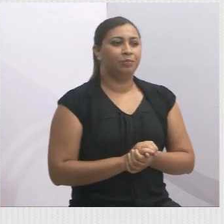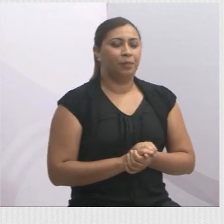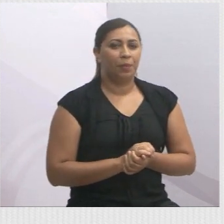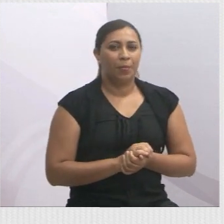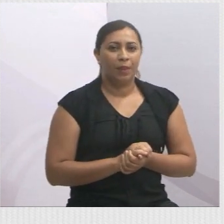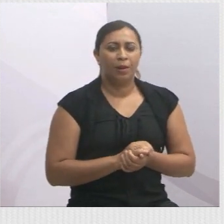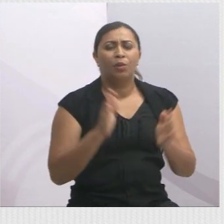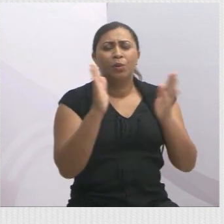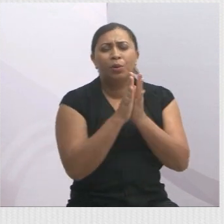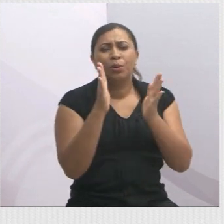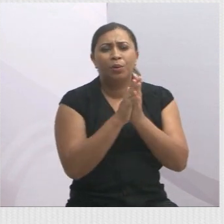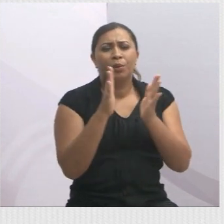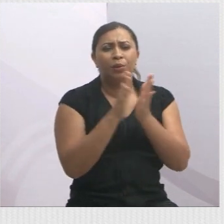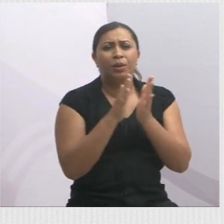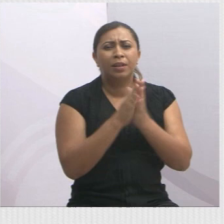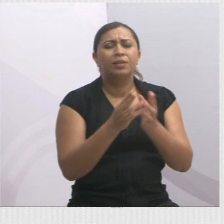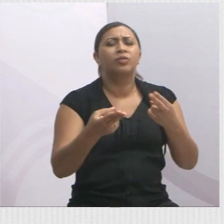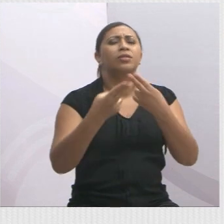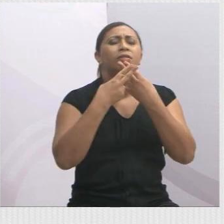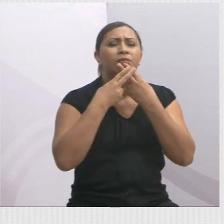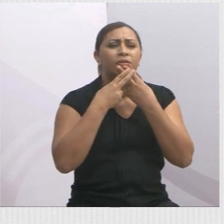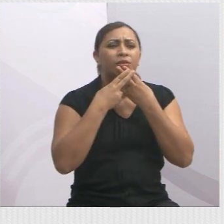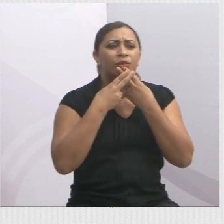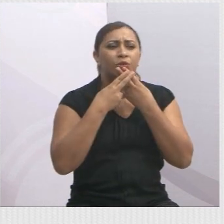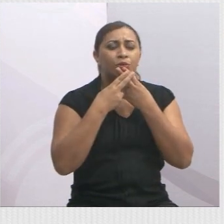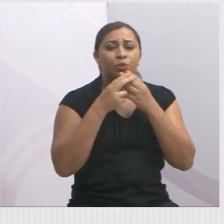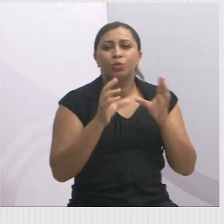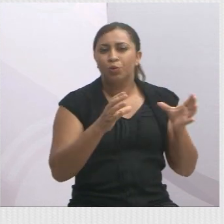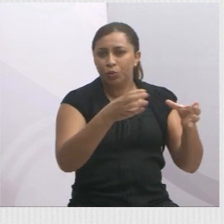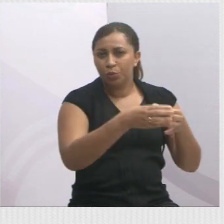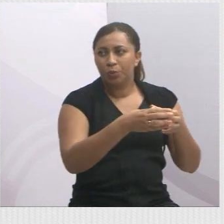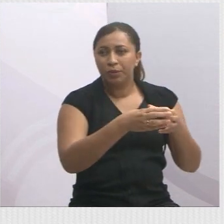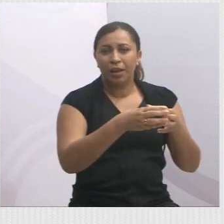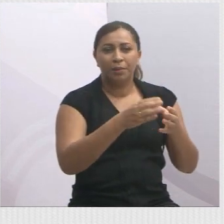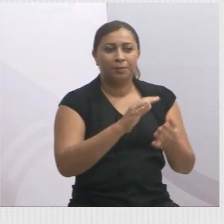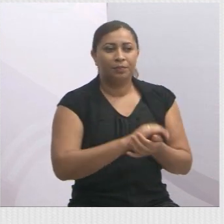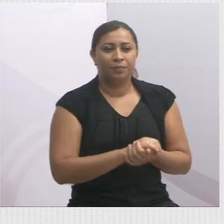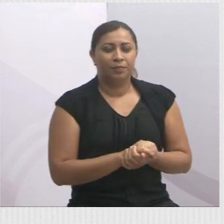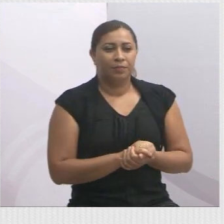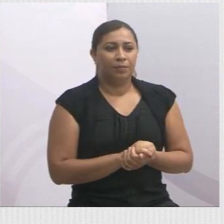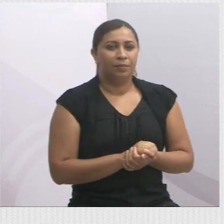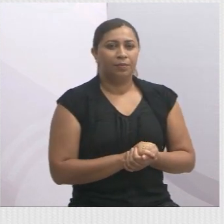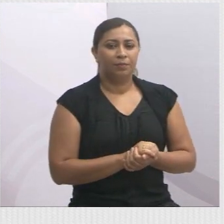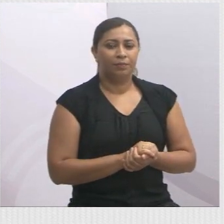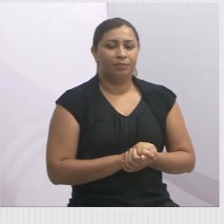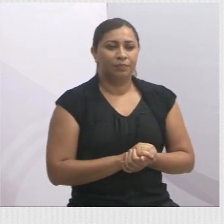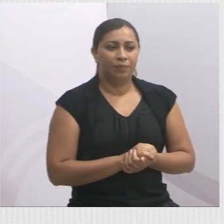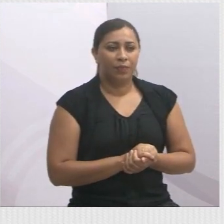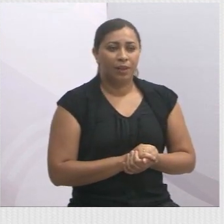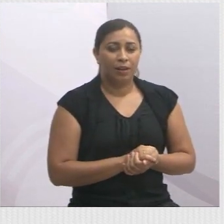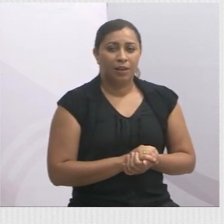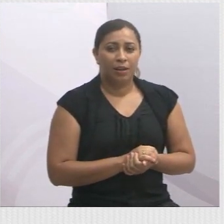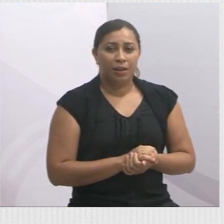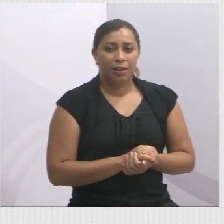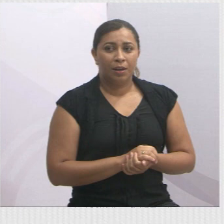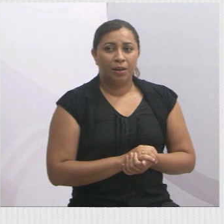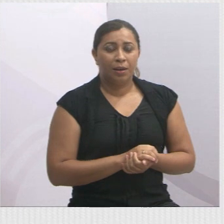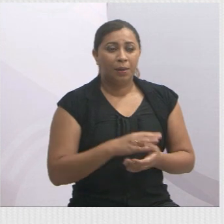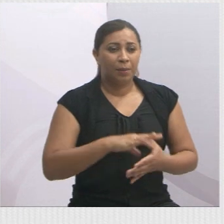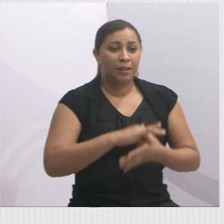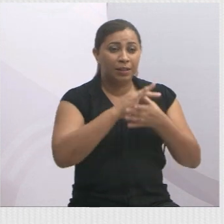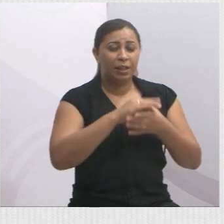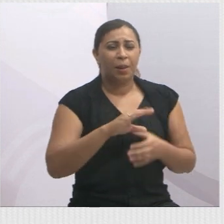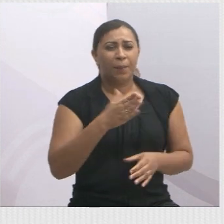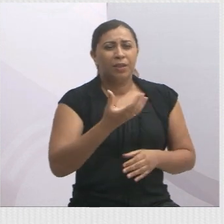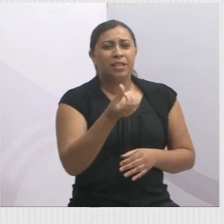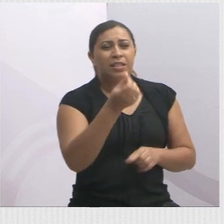constantes orações e dos jejuns do pequeno rebanho. O pastor Sebastião Leandro permaneceu na presidência da igreja por 6